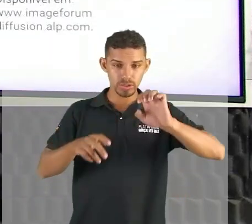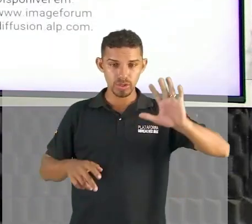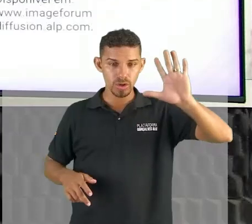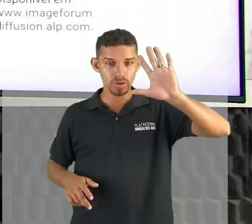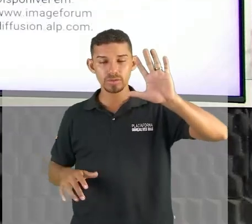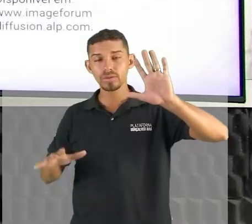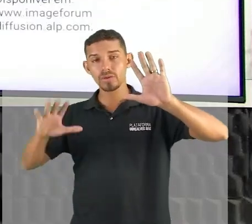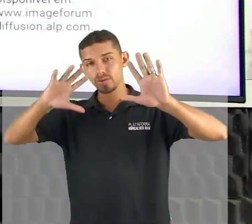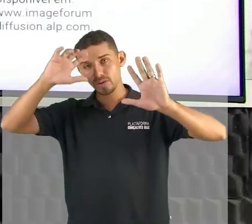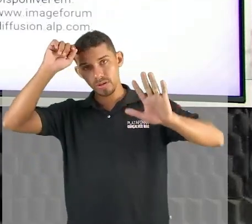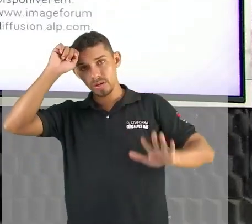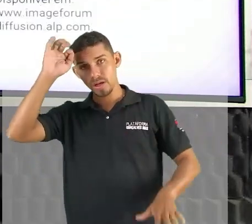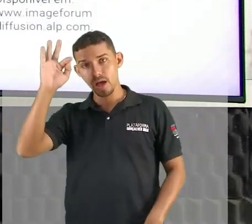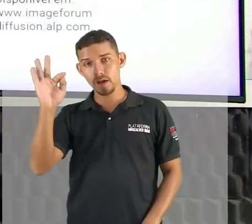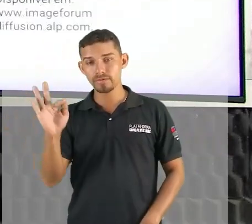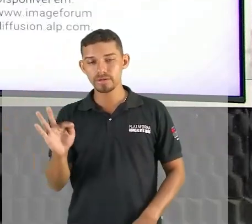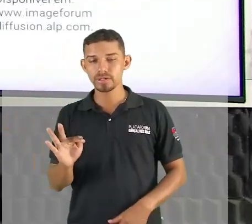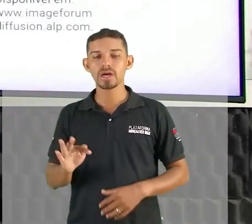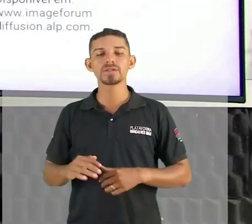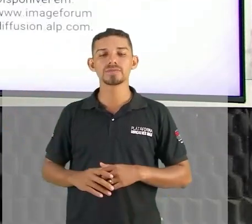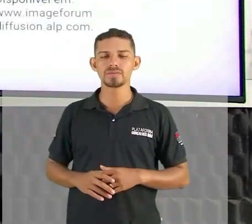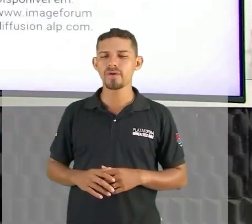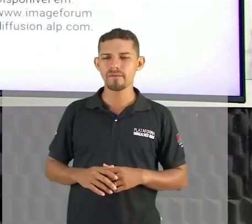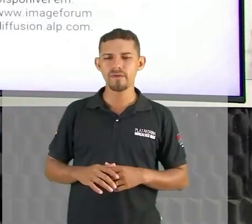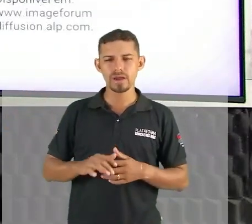no continente africano, que vai